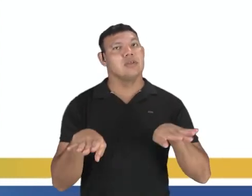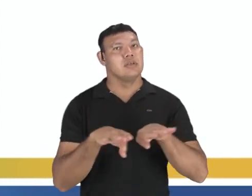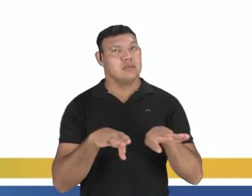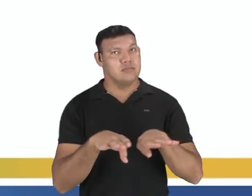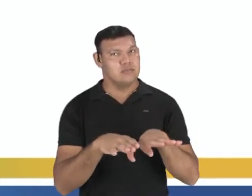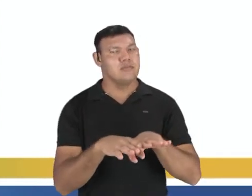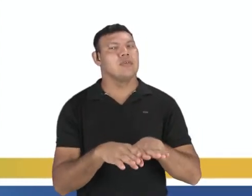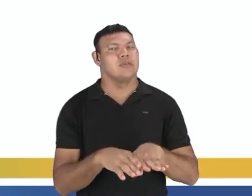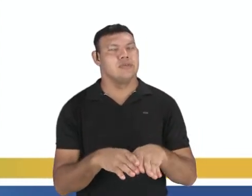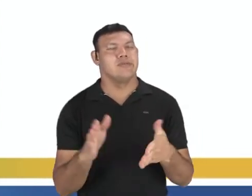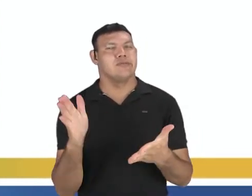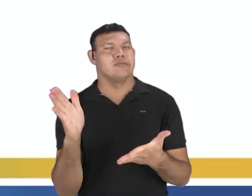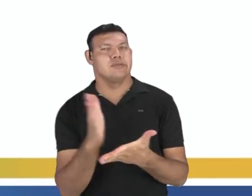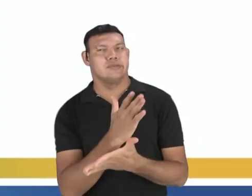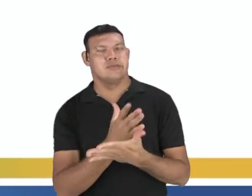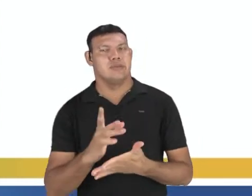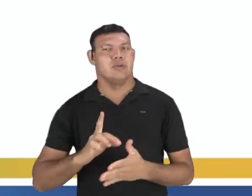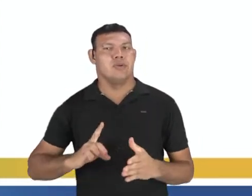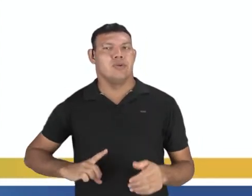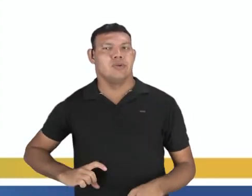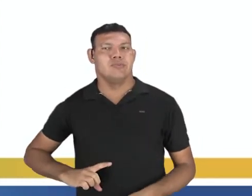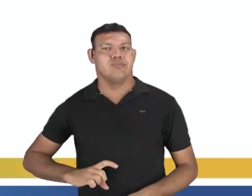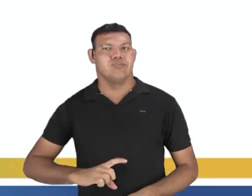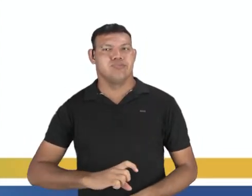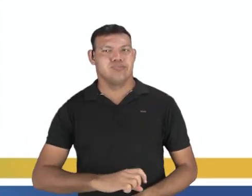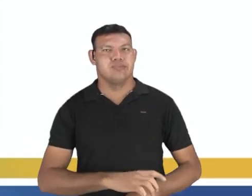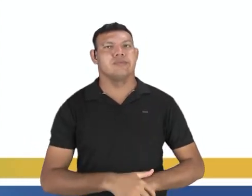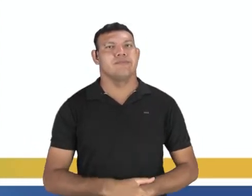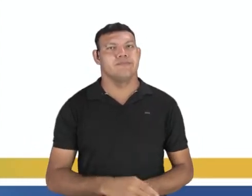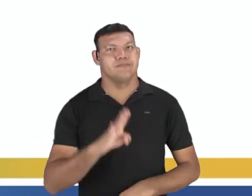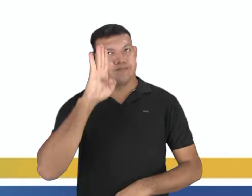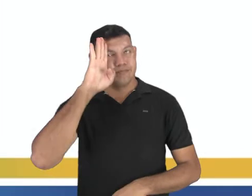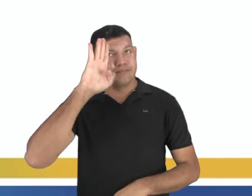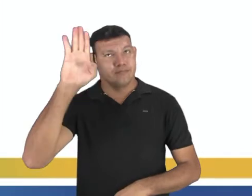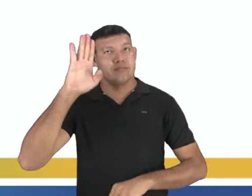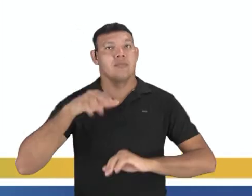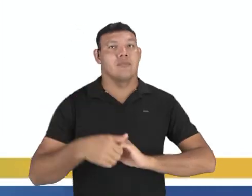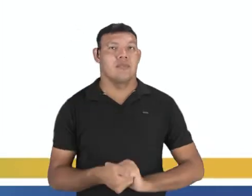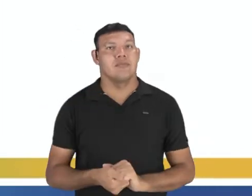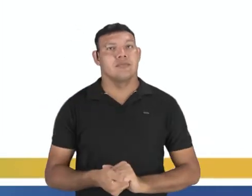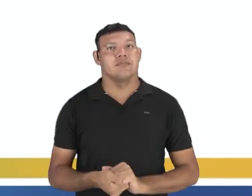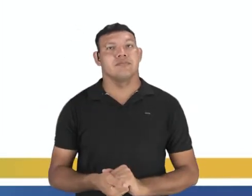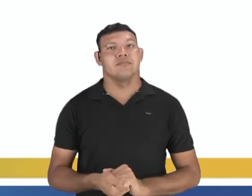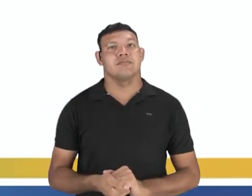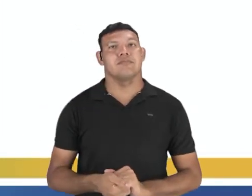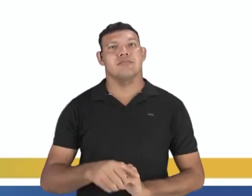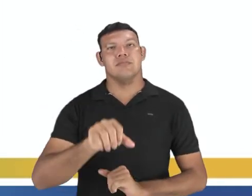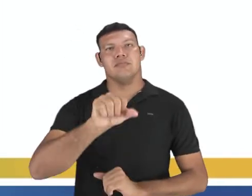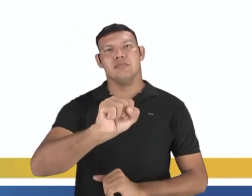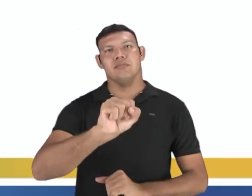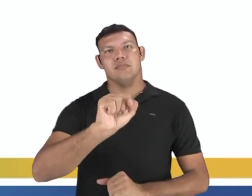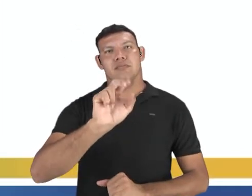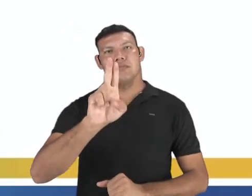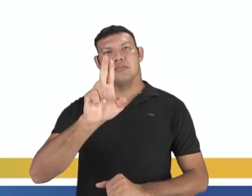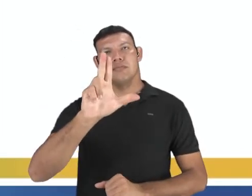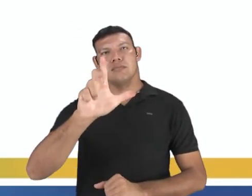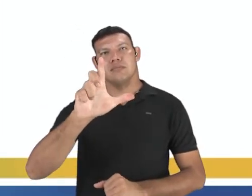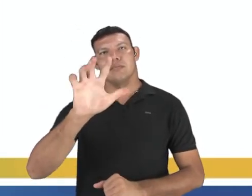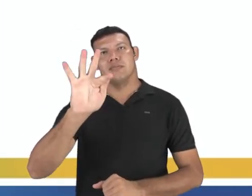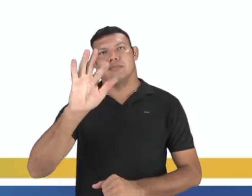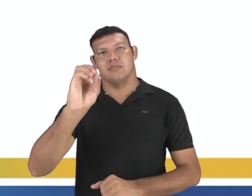e é também produzida por algumas bactérias, como, por exemplo, são principais, né? As sulfobactérias,